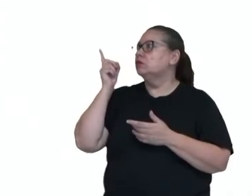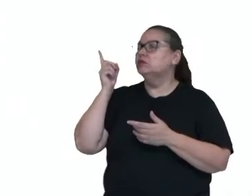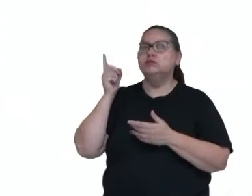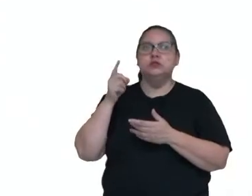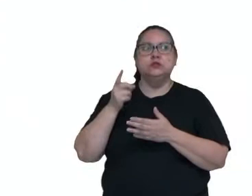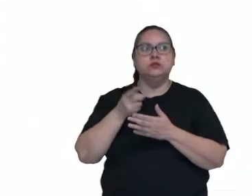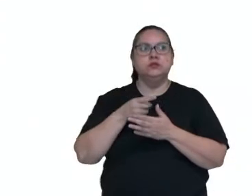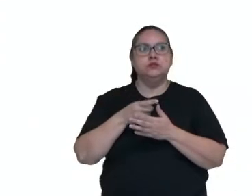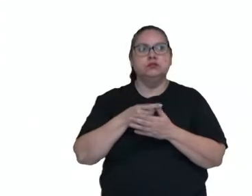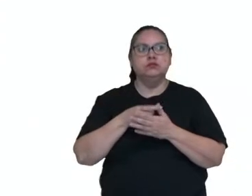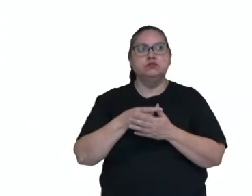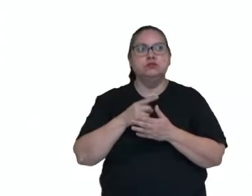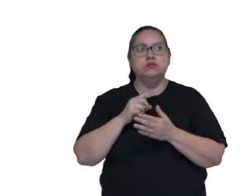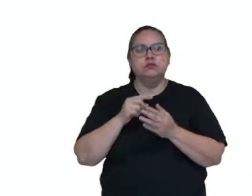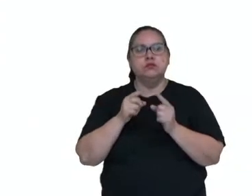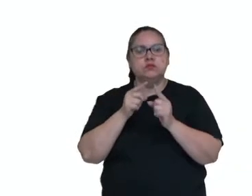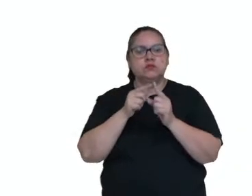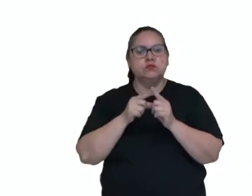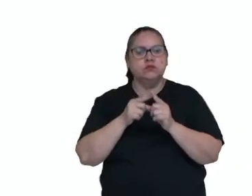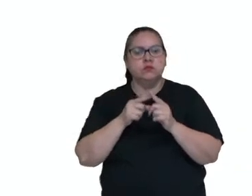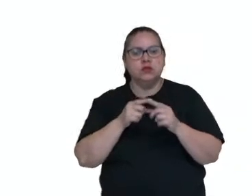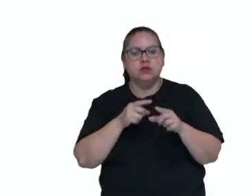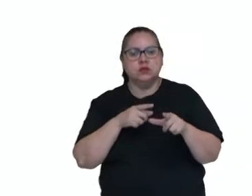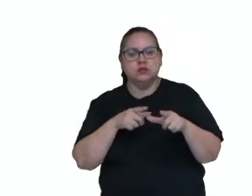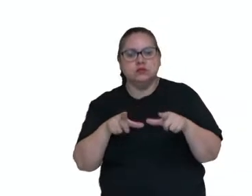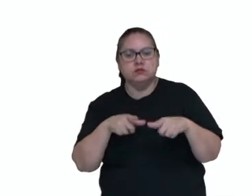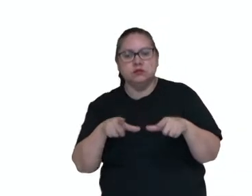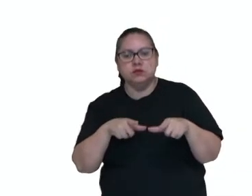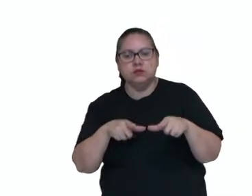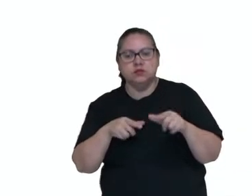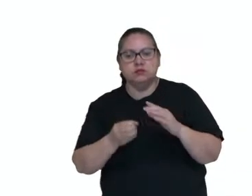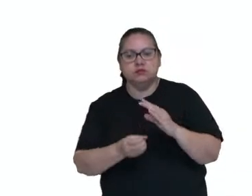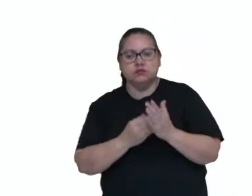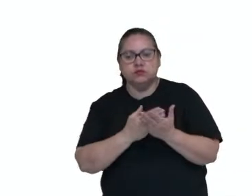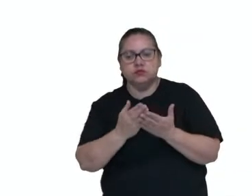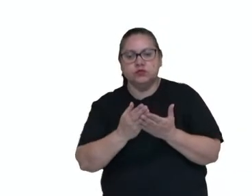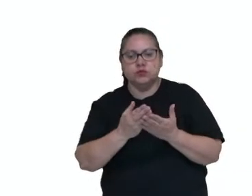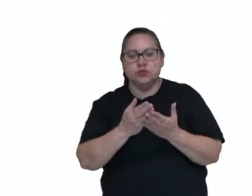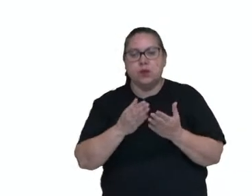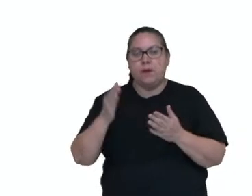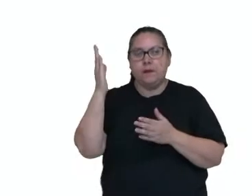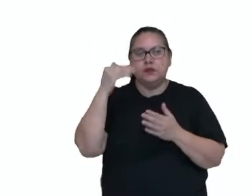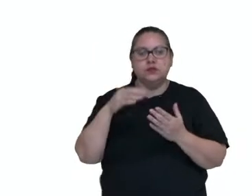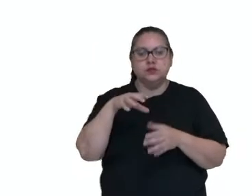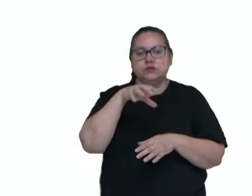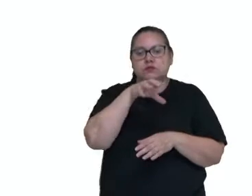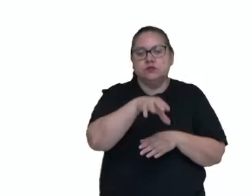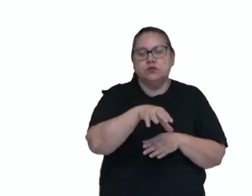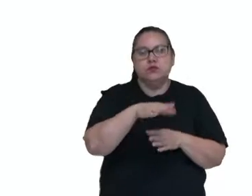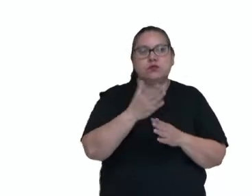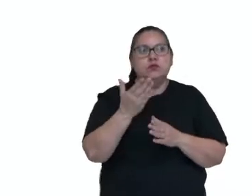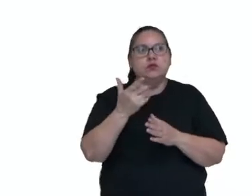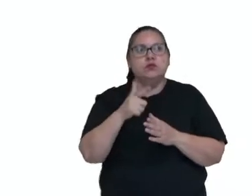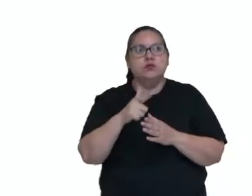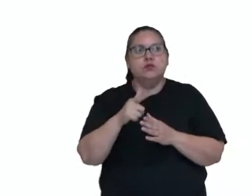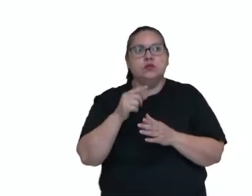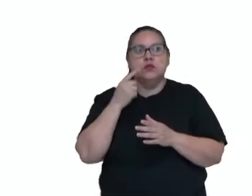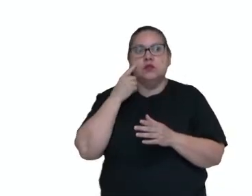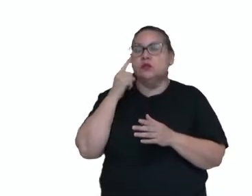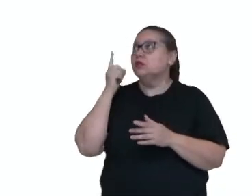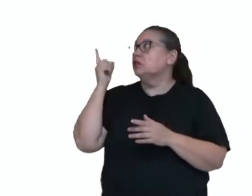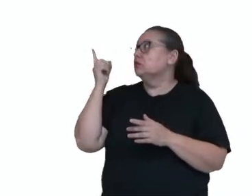retomar aqui um pouquinho sobre a relação de trabalho que predominou no Brasil nesse período colonial. Como diz o outro, essa